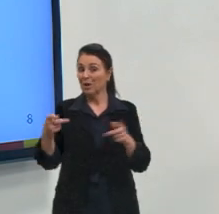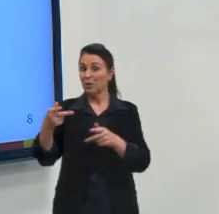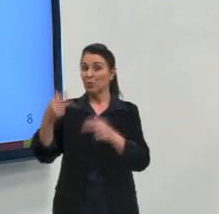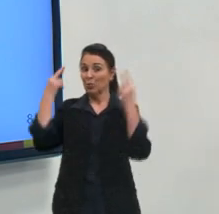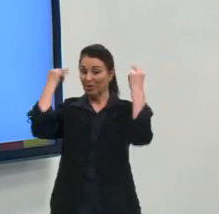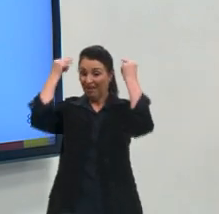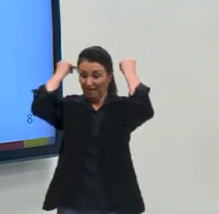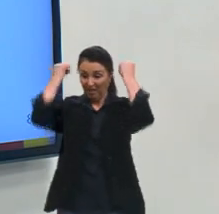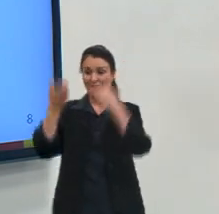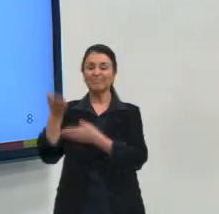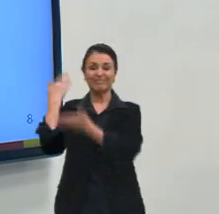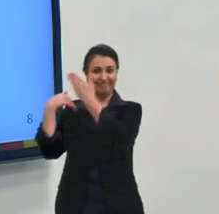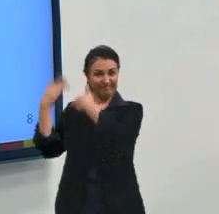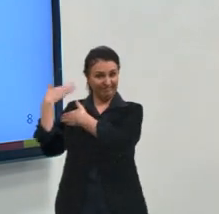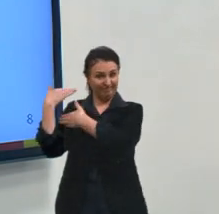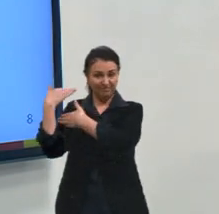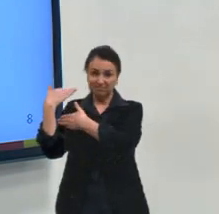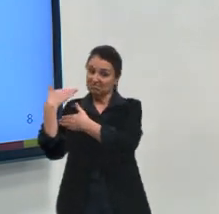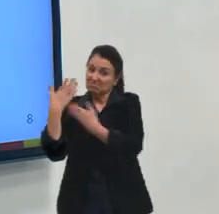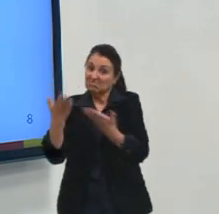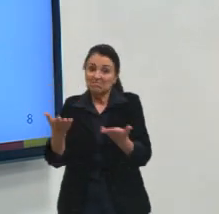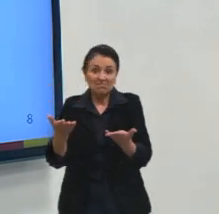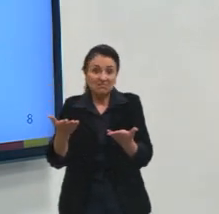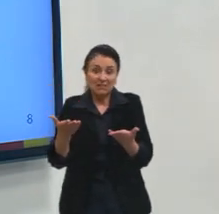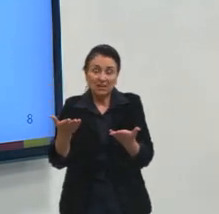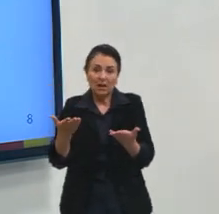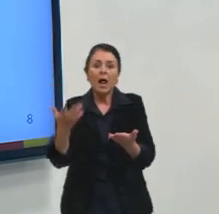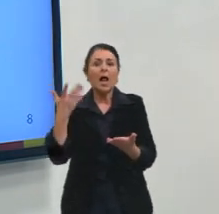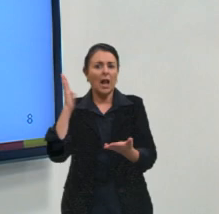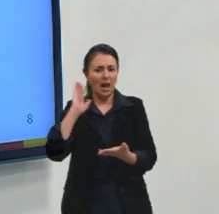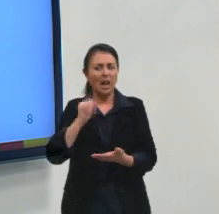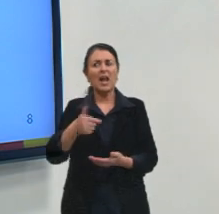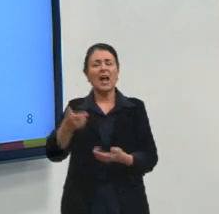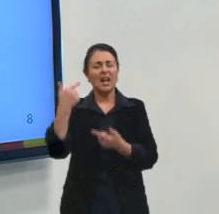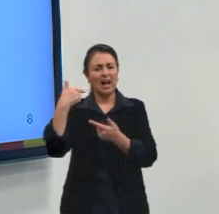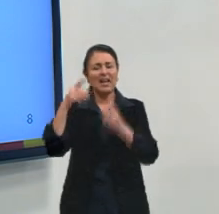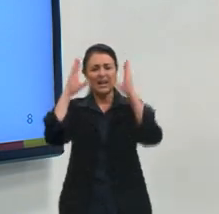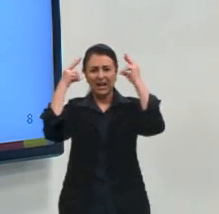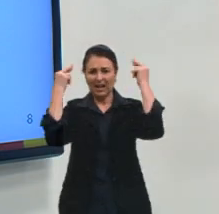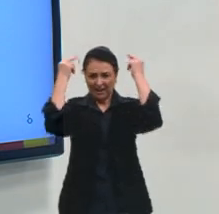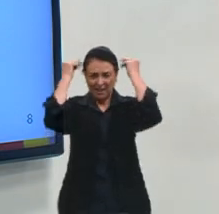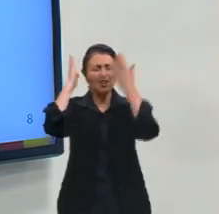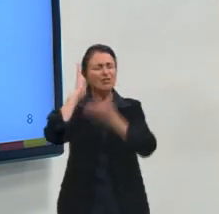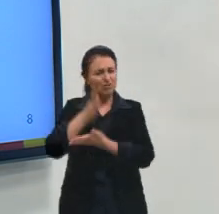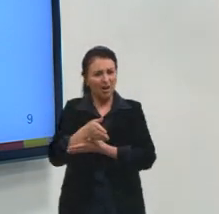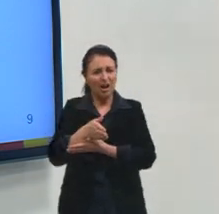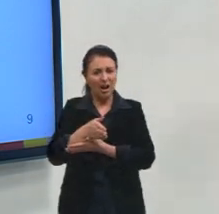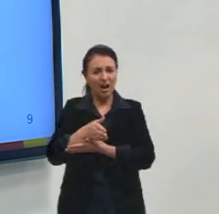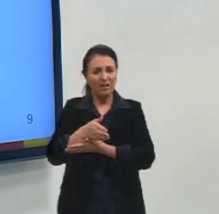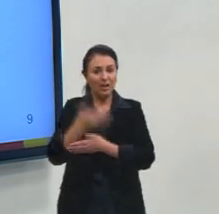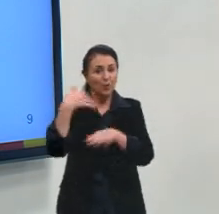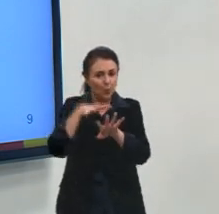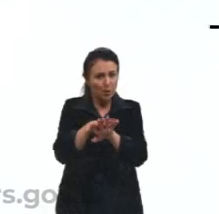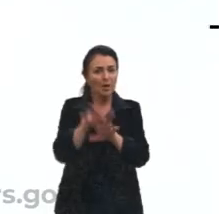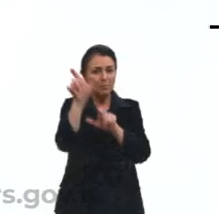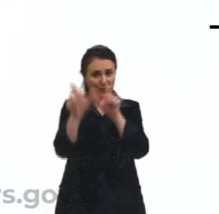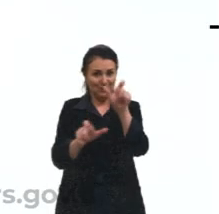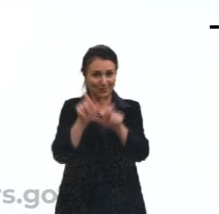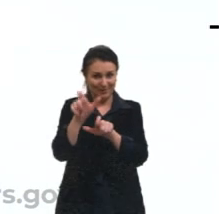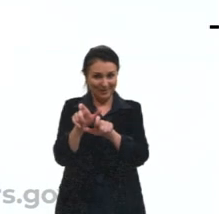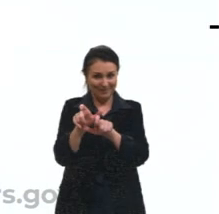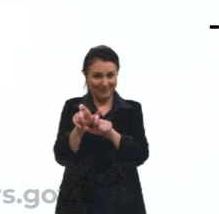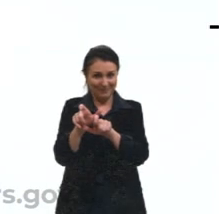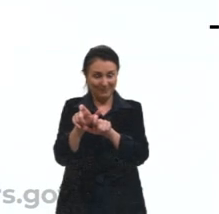já era uma mudança muito radical já incluía muita gente costumava tá excluída da participação política E aí